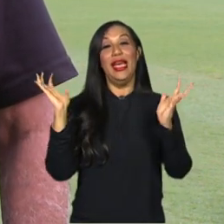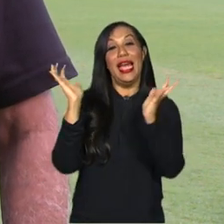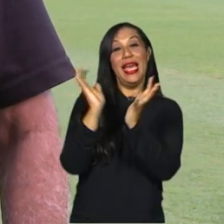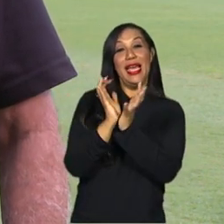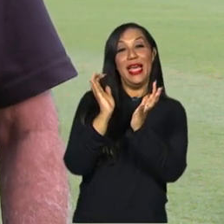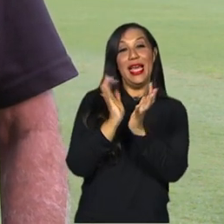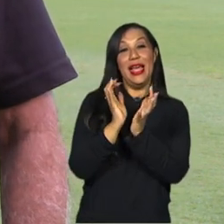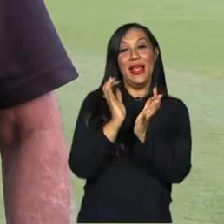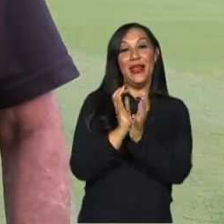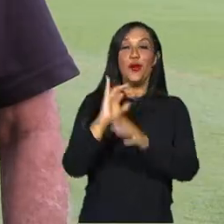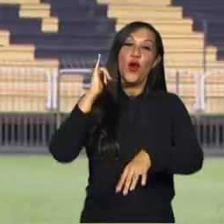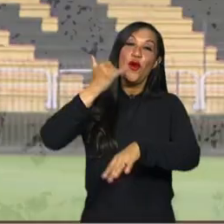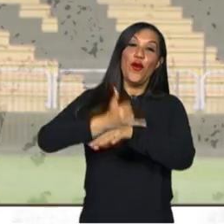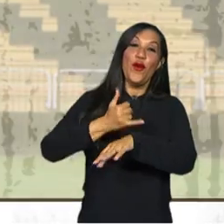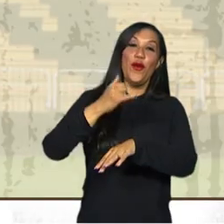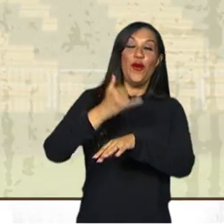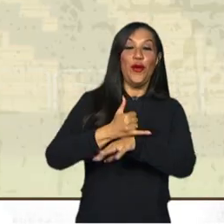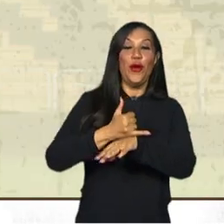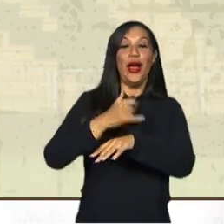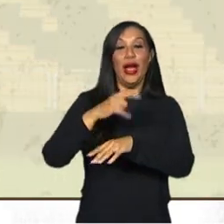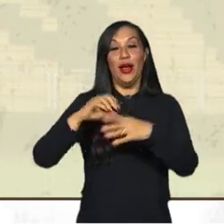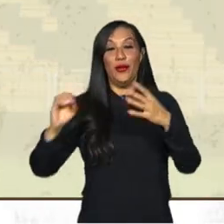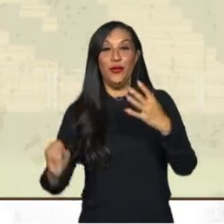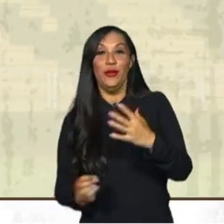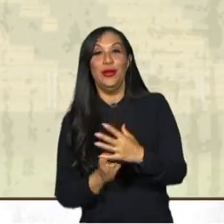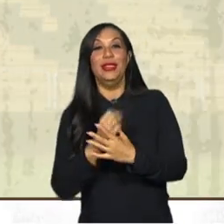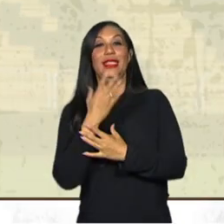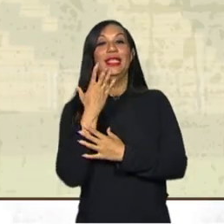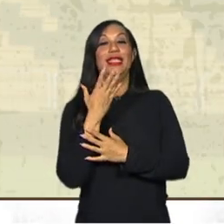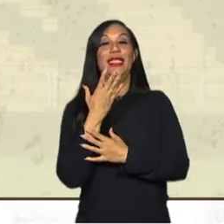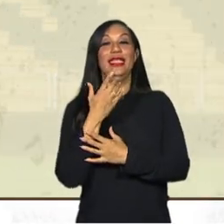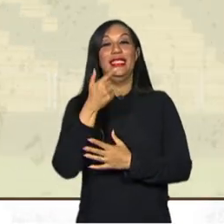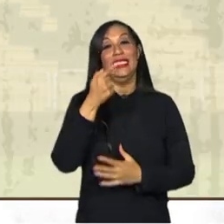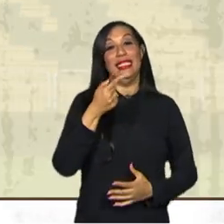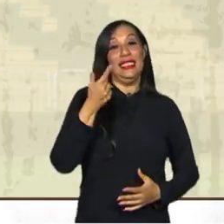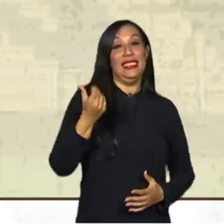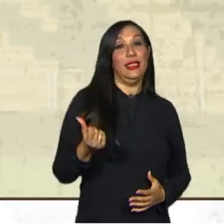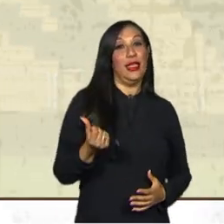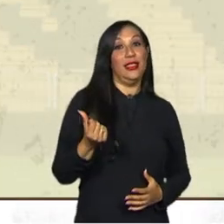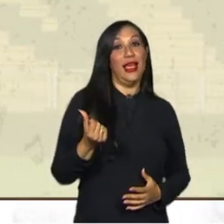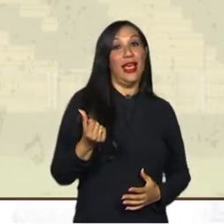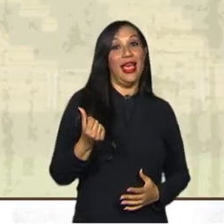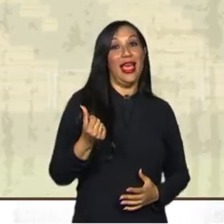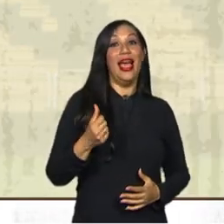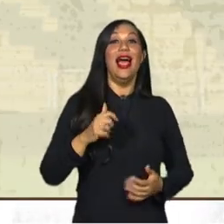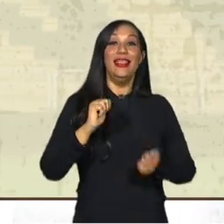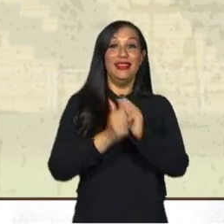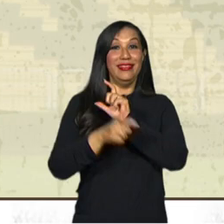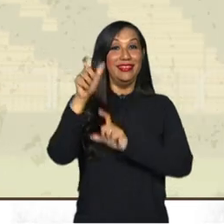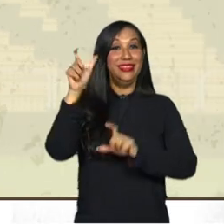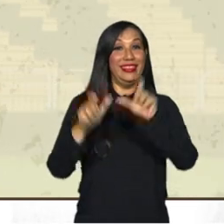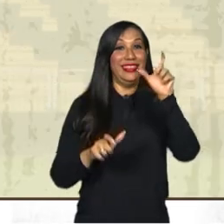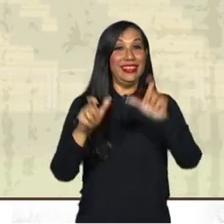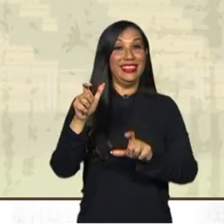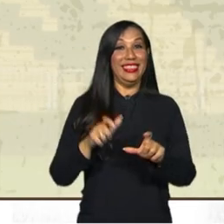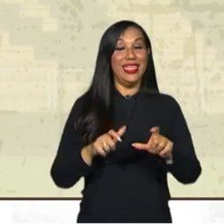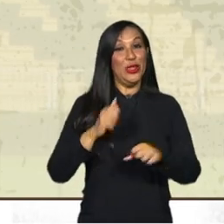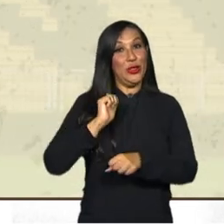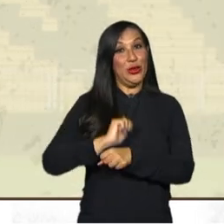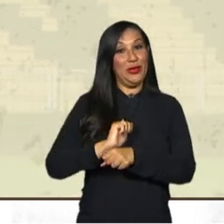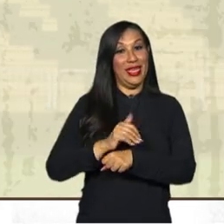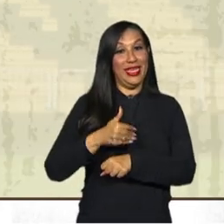do Voltaço, fundado em 76. Seus atletas estão esperando pela